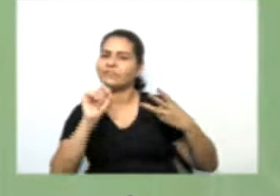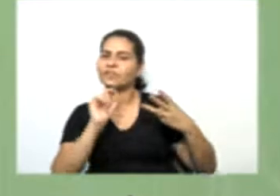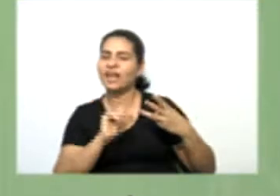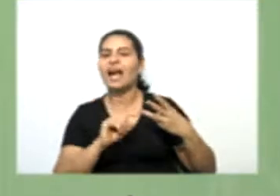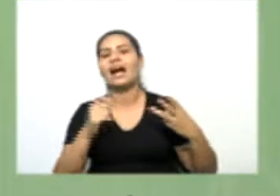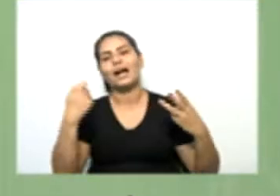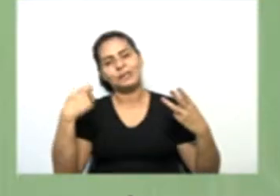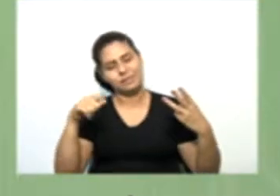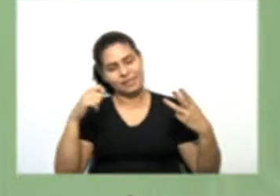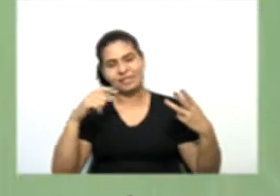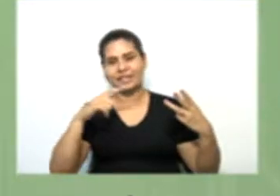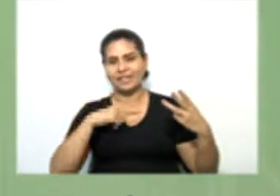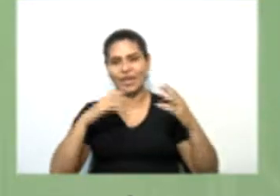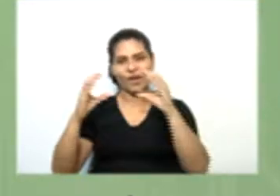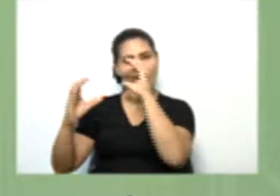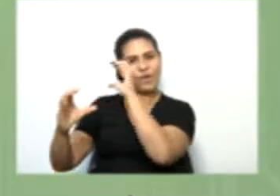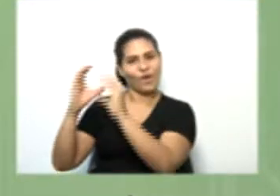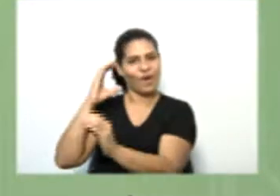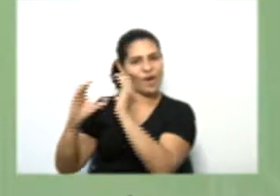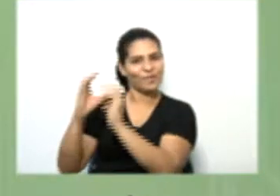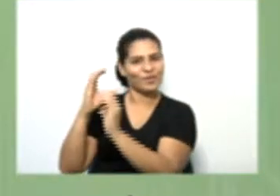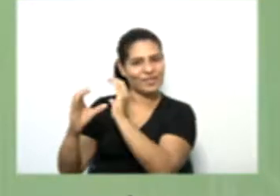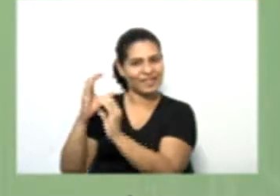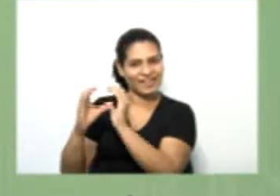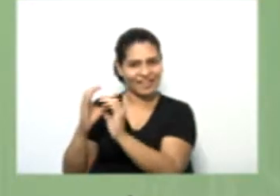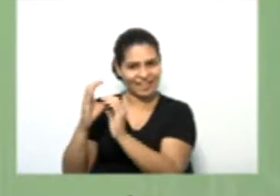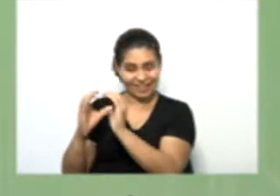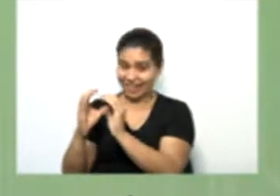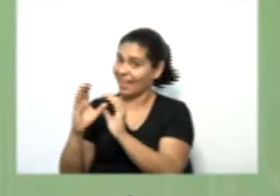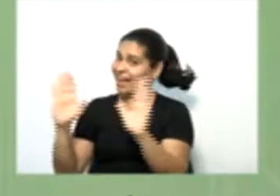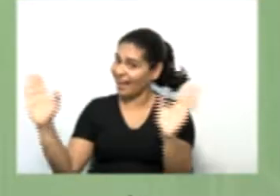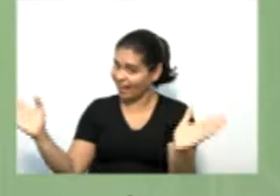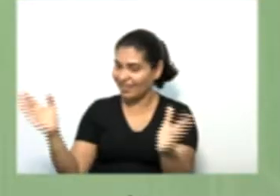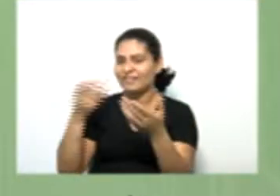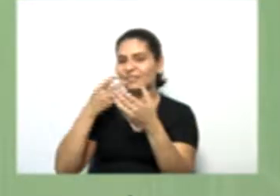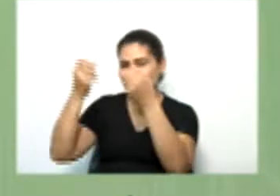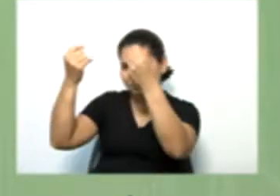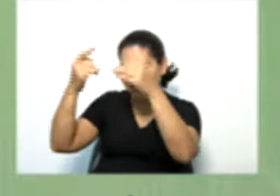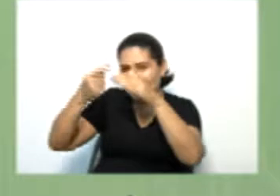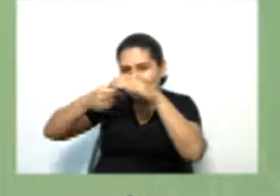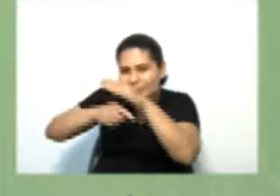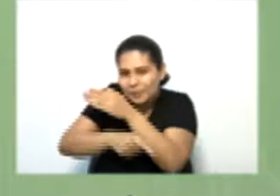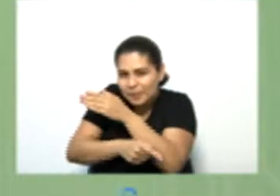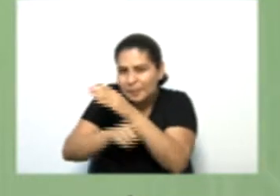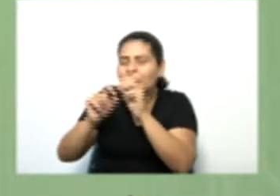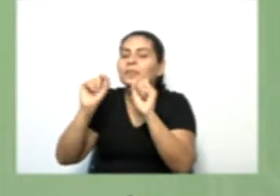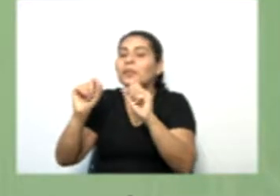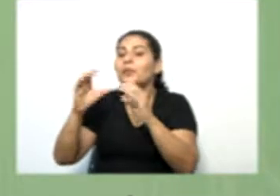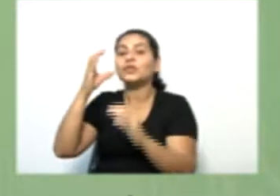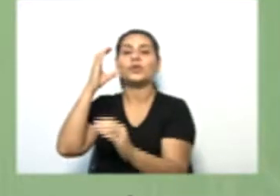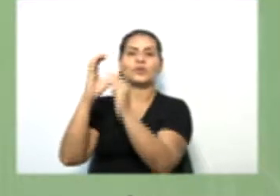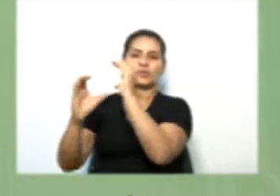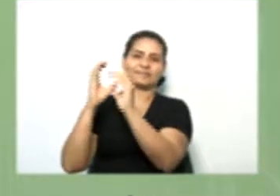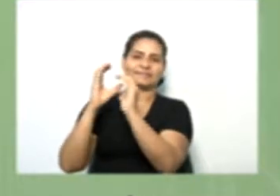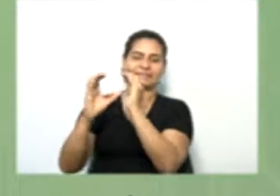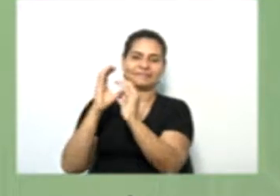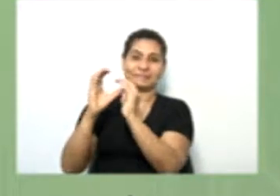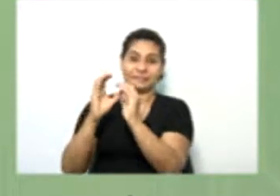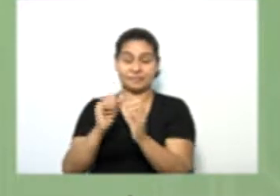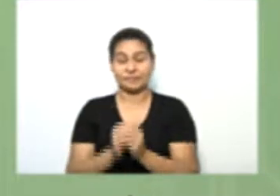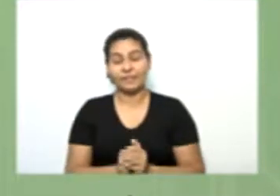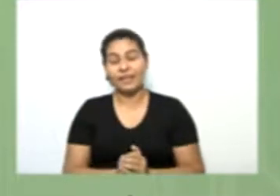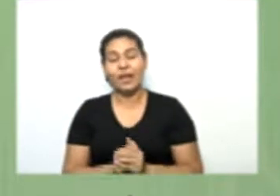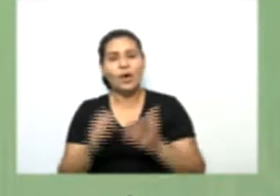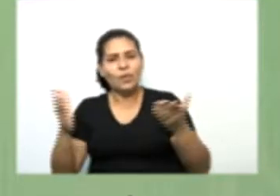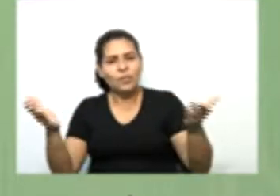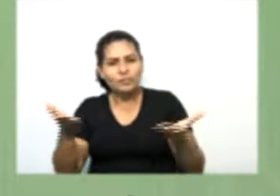uma boa comunicação. Muito bem, né, já vamos falar mais profundamente sobre isso, sobre a comunicação. Olha